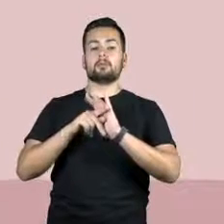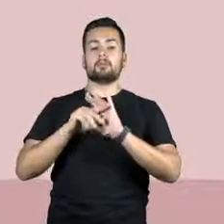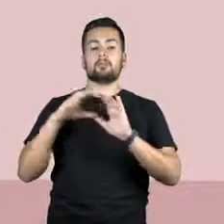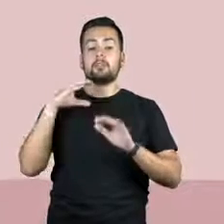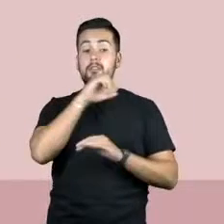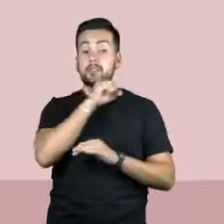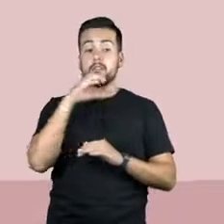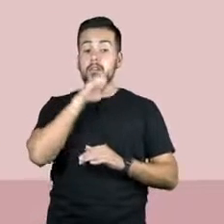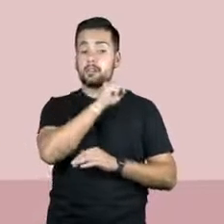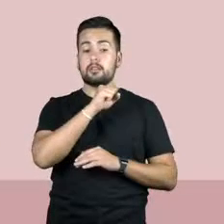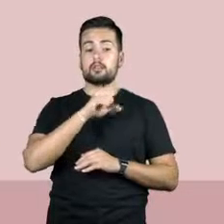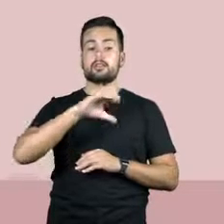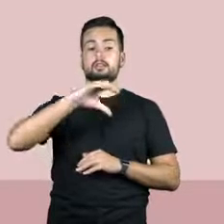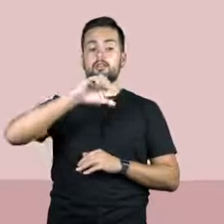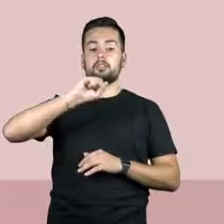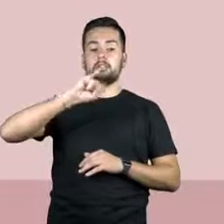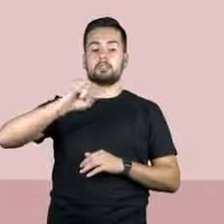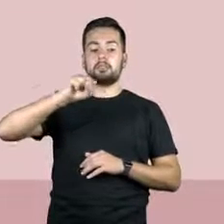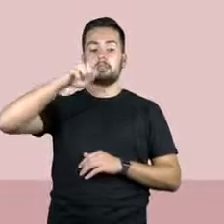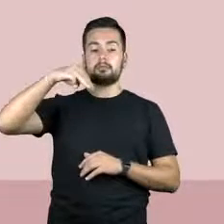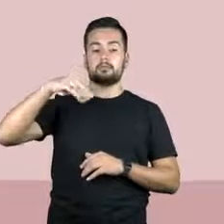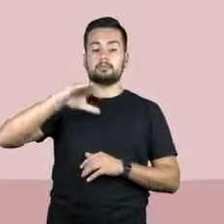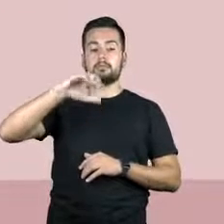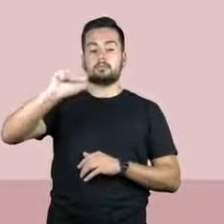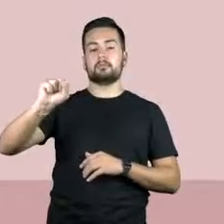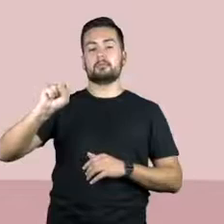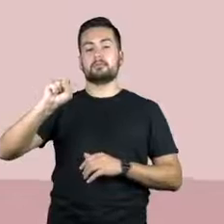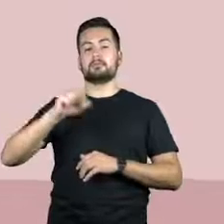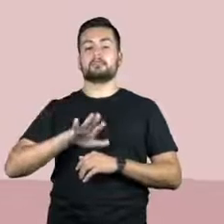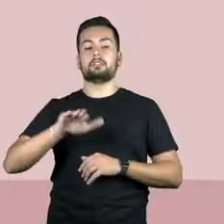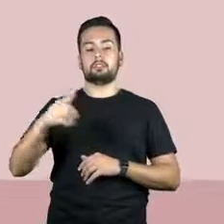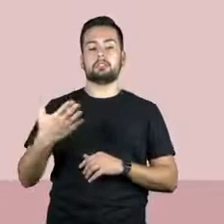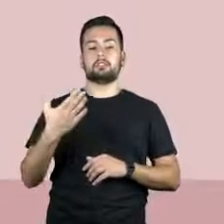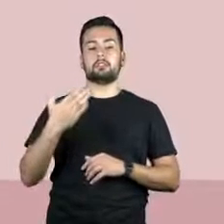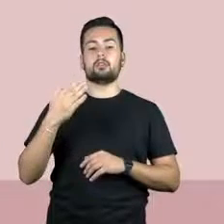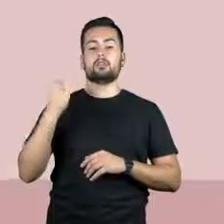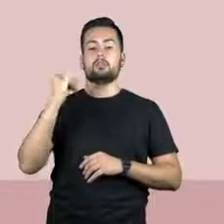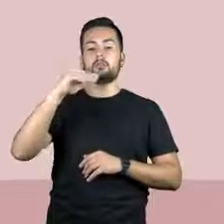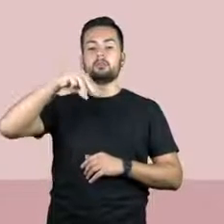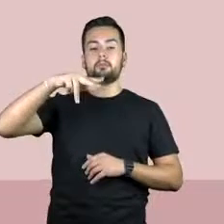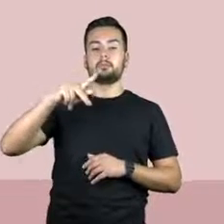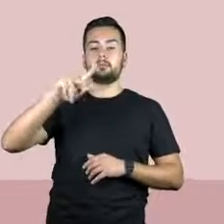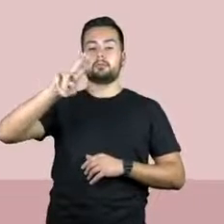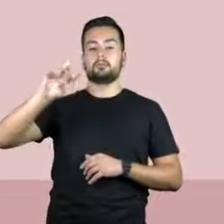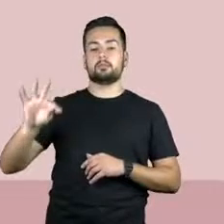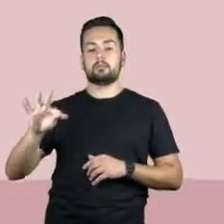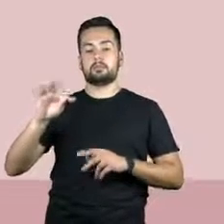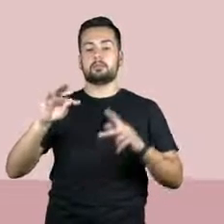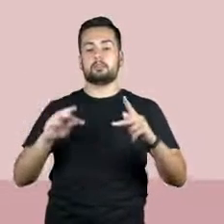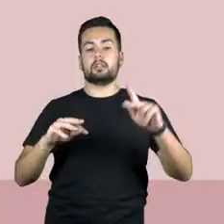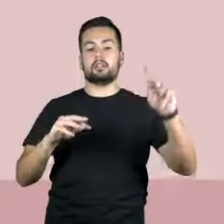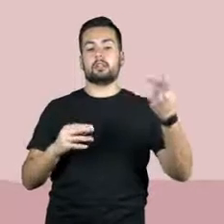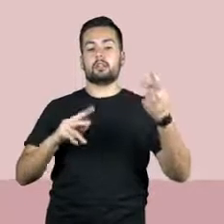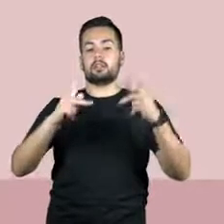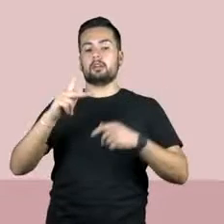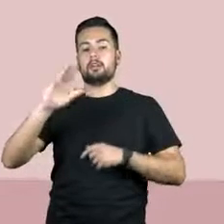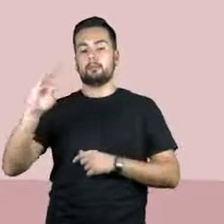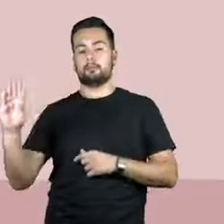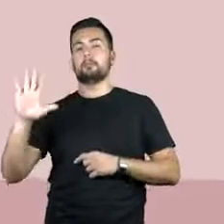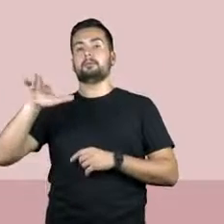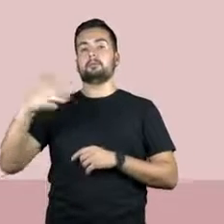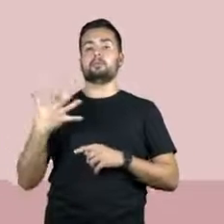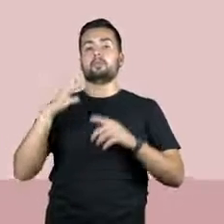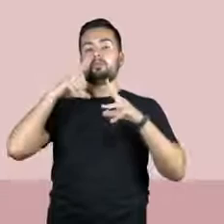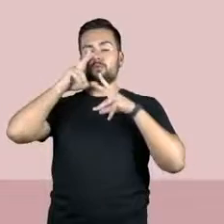sísmica, né, para ações horizontais e ações verticais. Tá? Dando o input do KH e do KV, ele vai conseguir lançar essas forças dentro